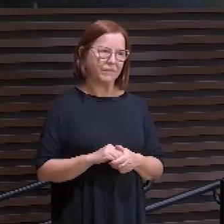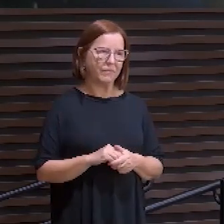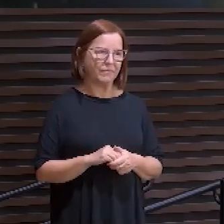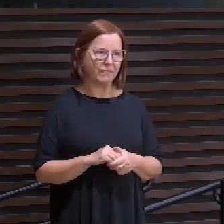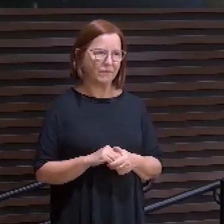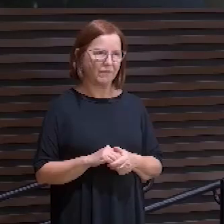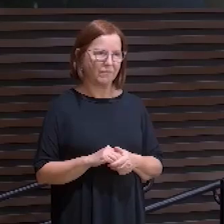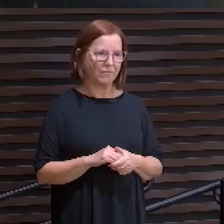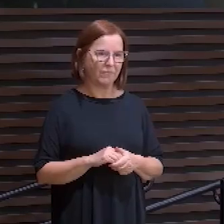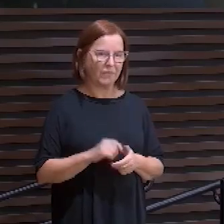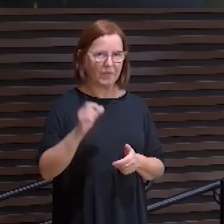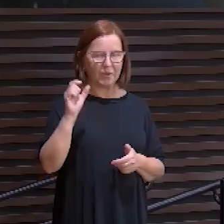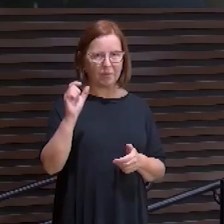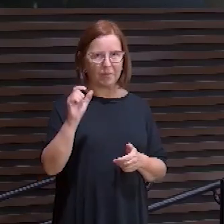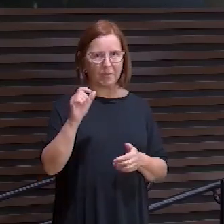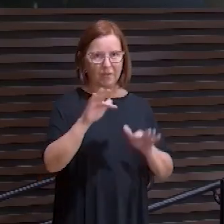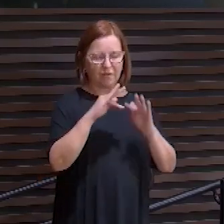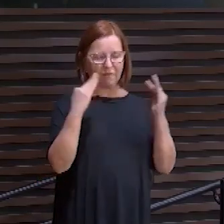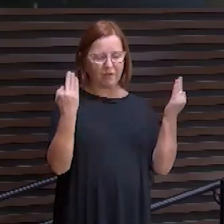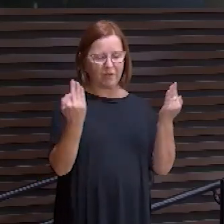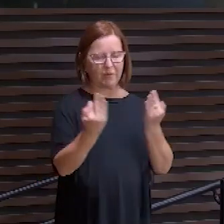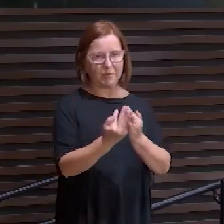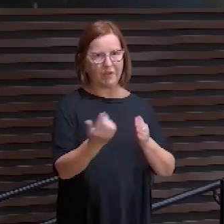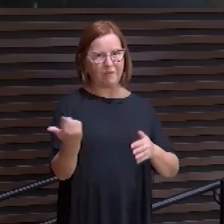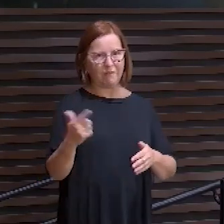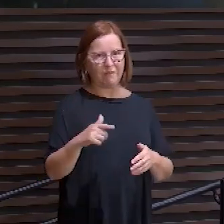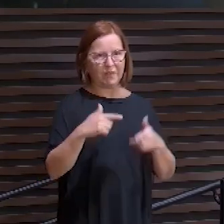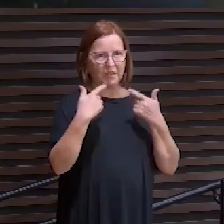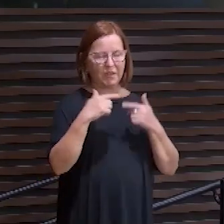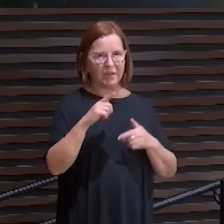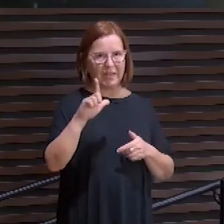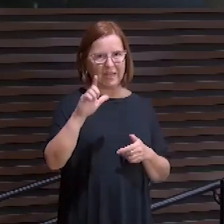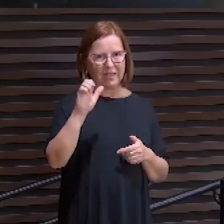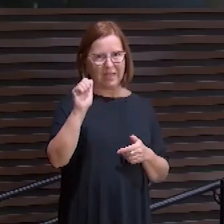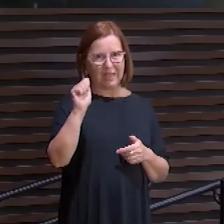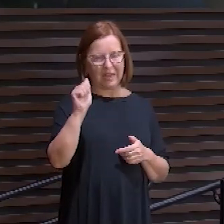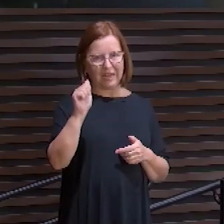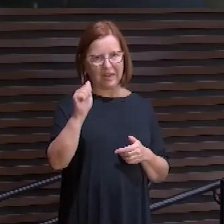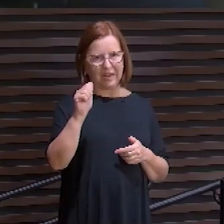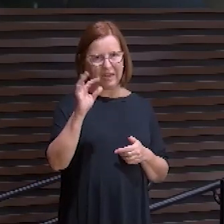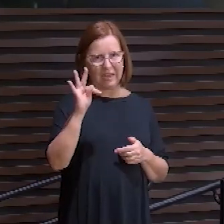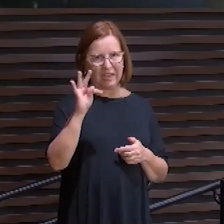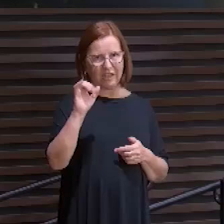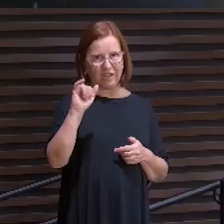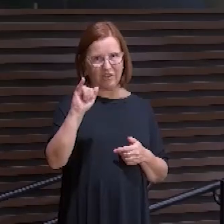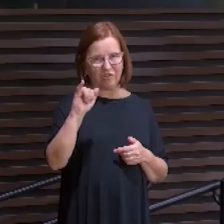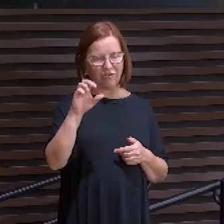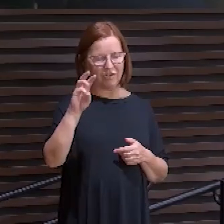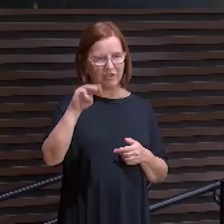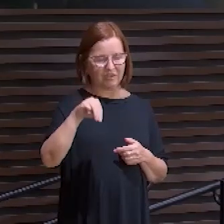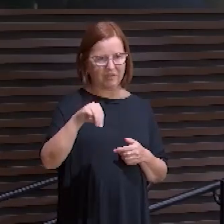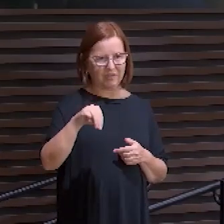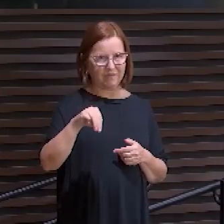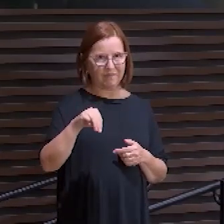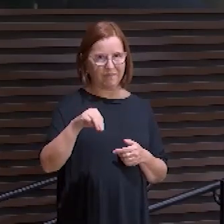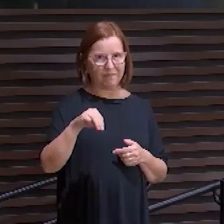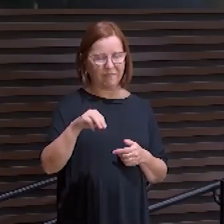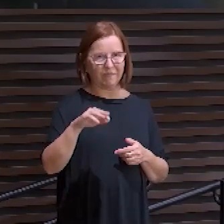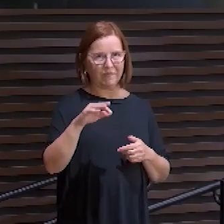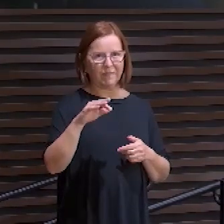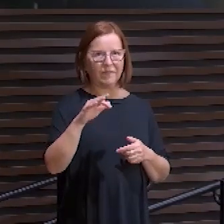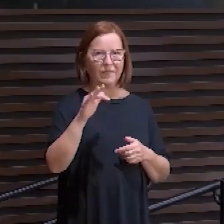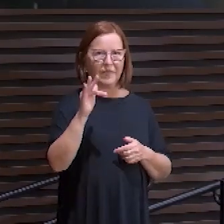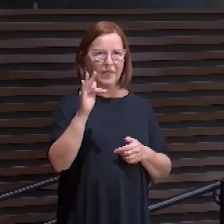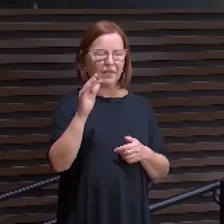O vocábulo família vem do latim famulus ou famulus, depende